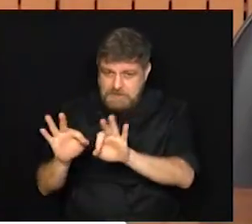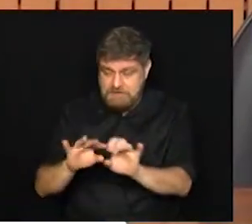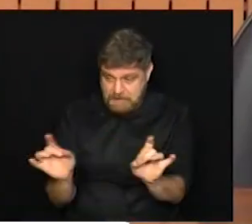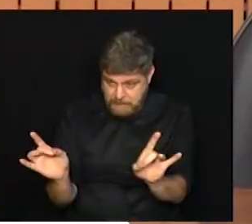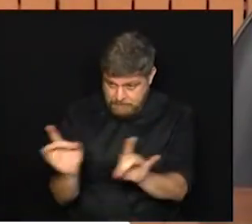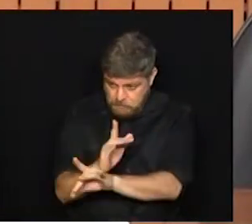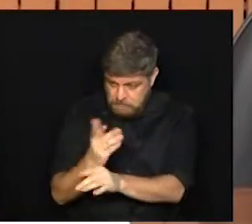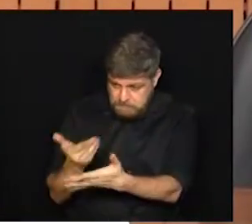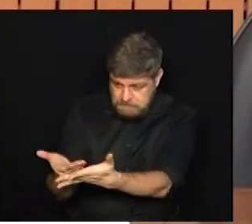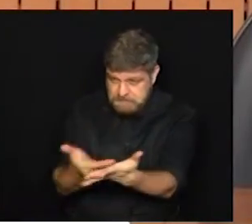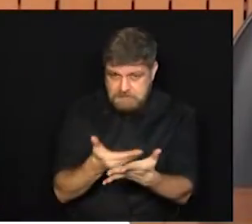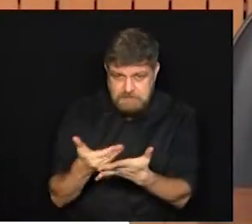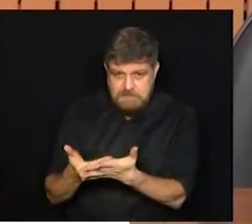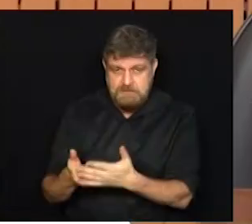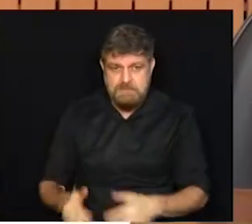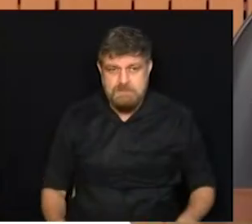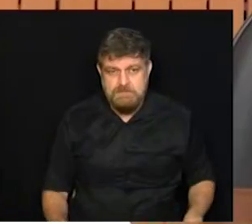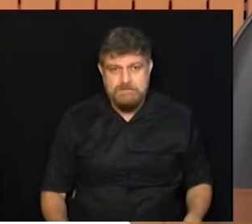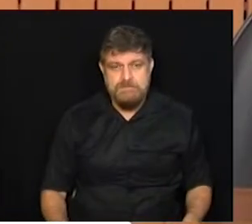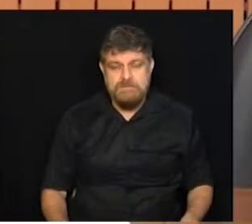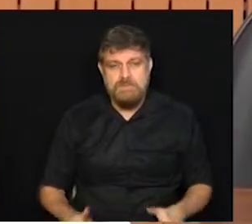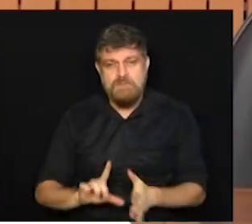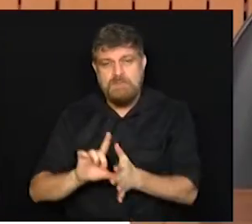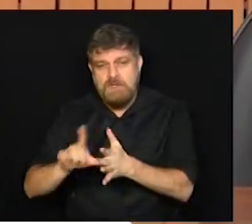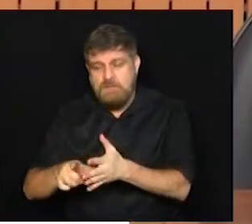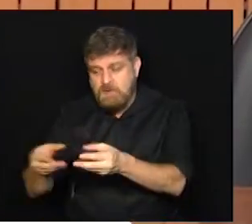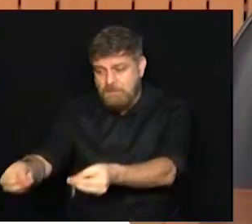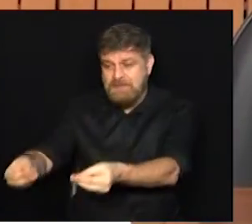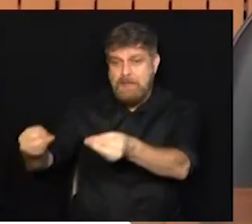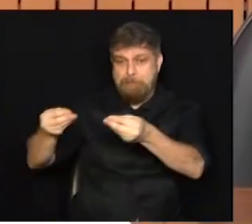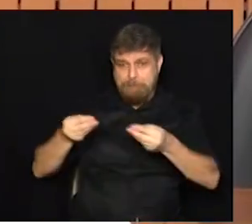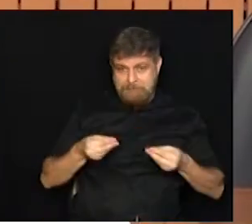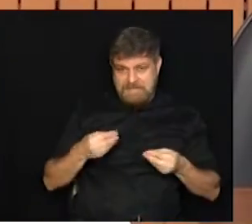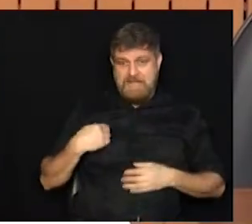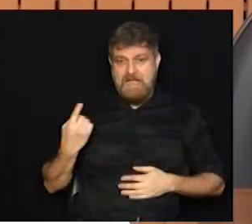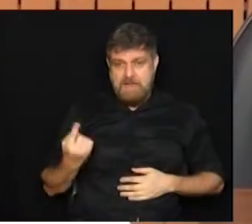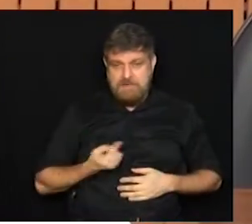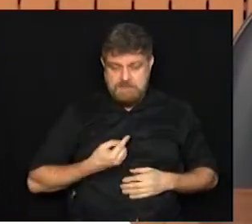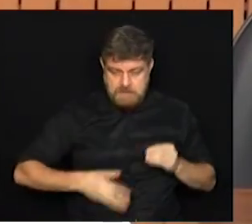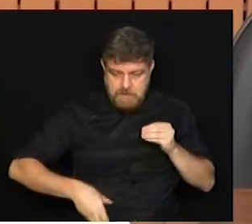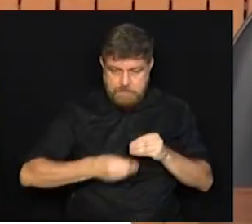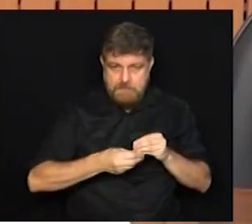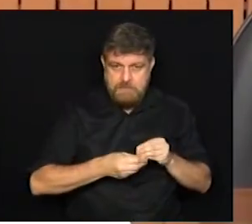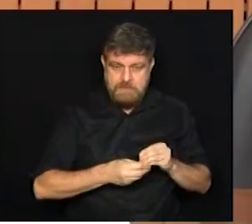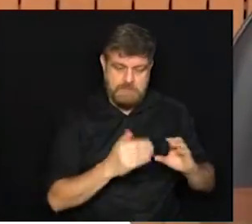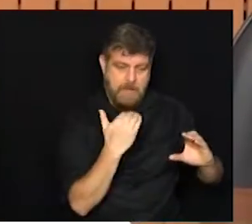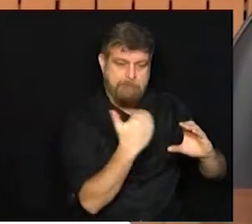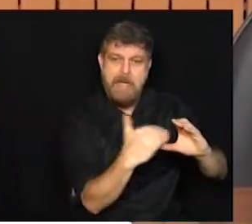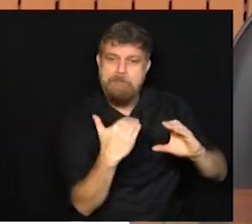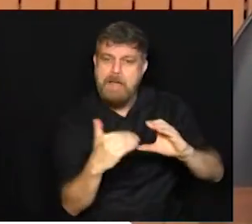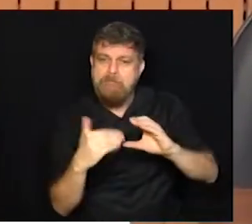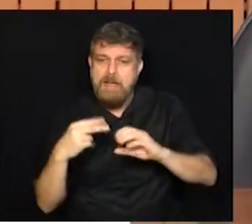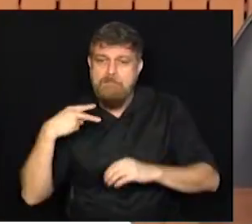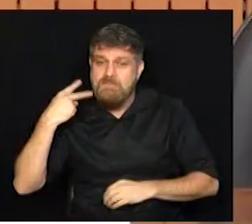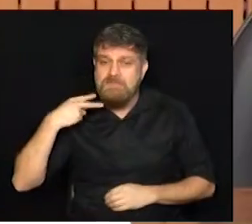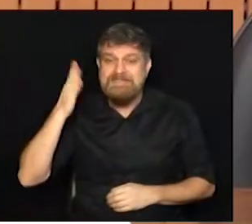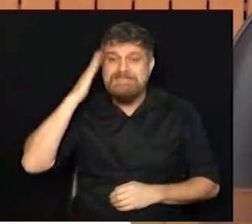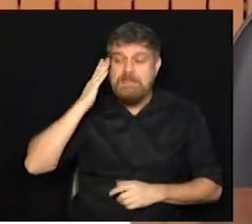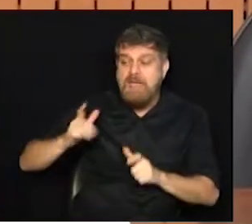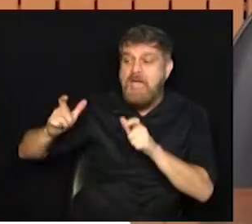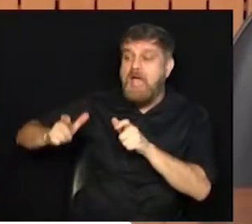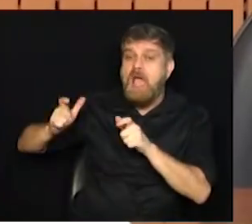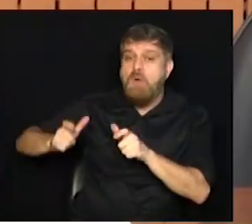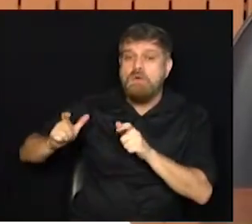estudos, essas relações, se depois puder encaminhar também para a gente compartilhar com os vereadores da comissão, onde já existe, onde já está